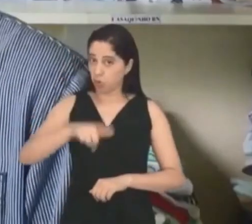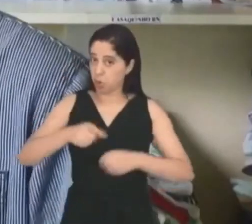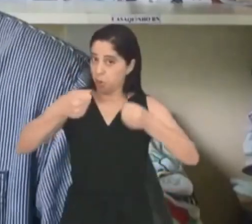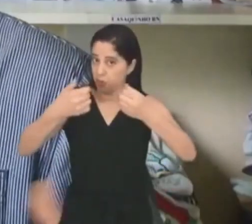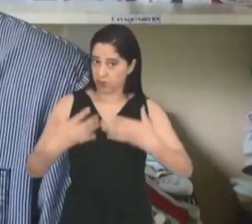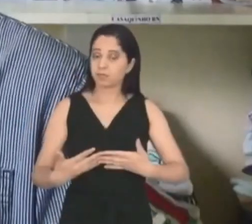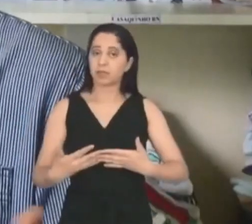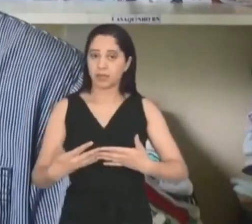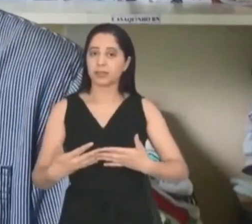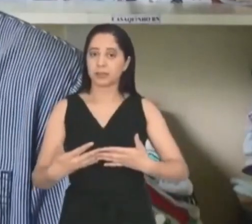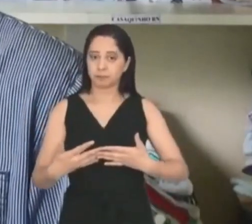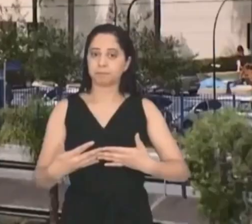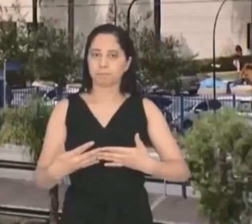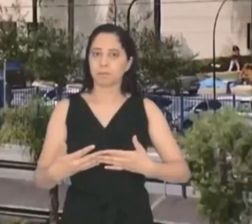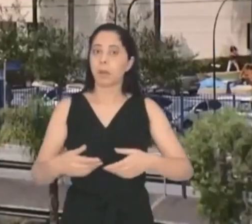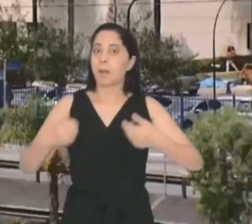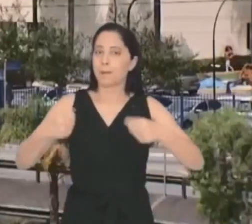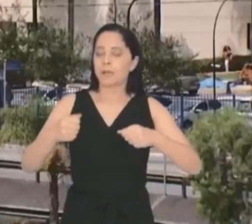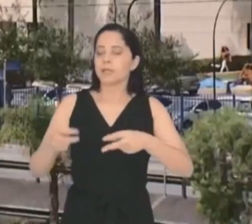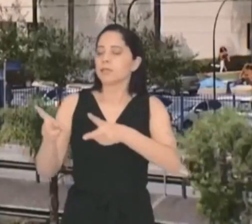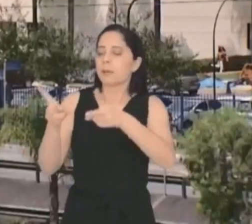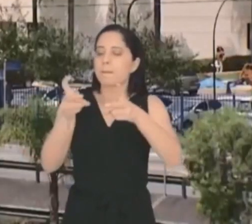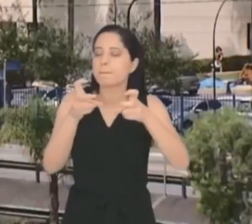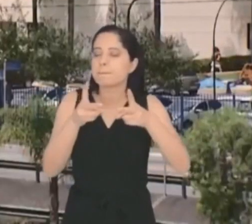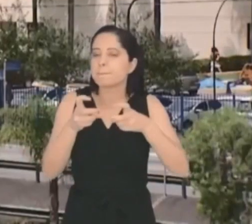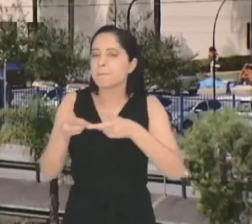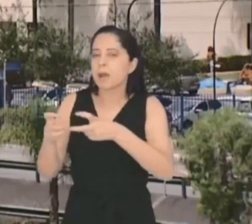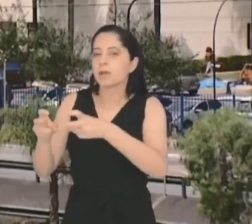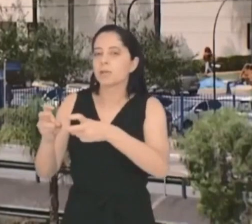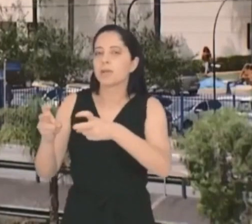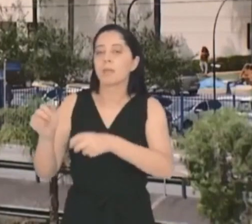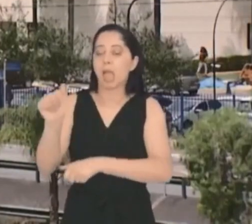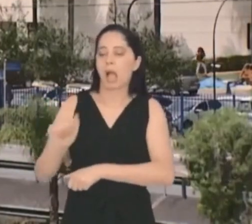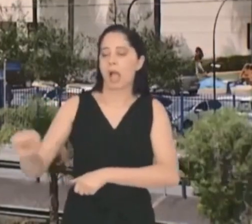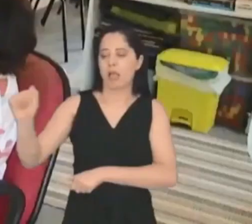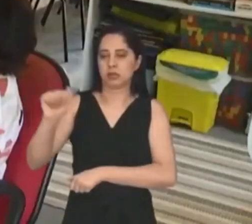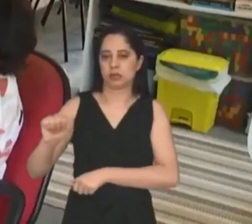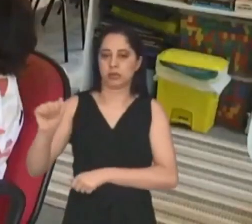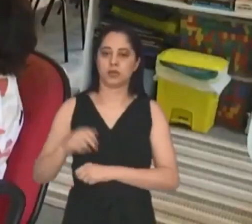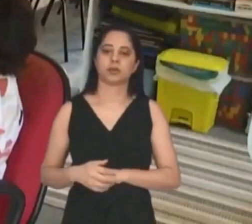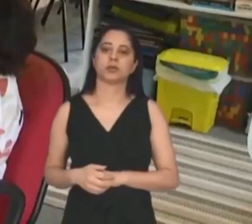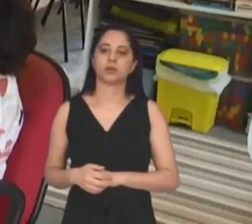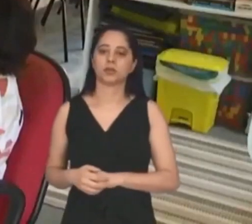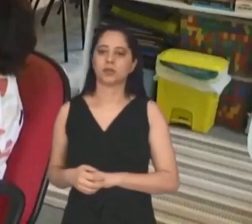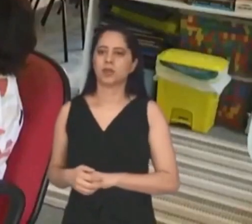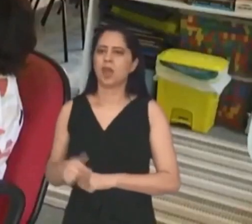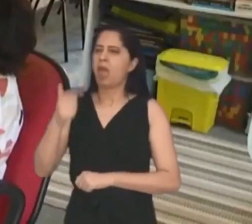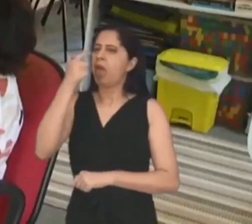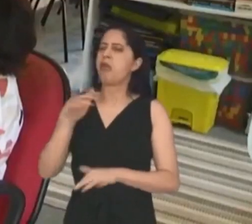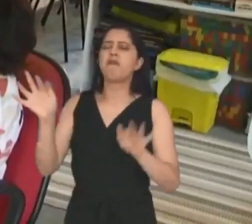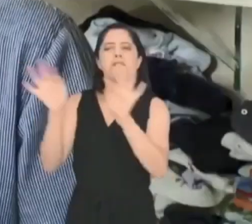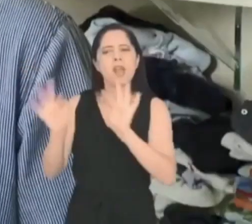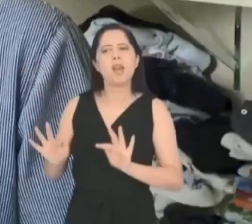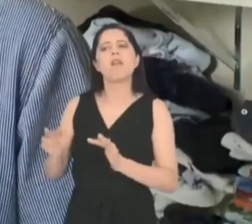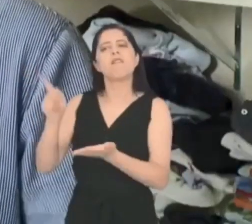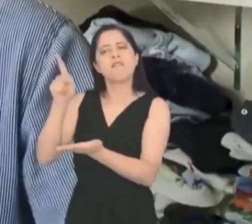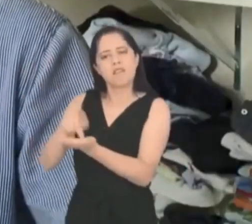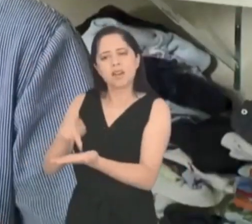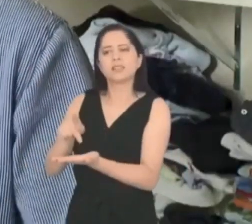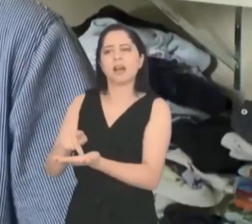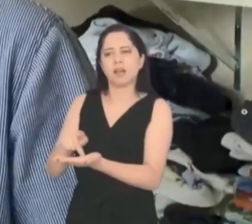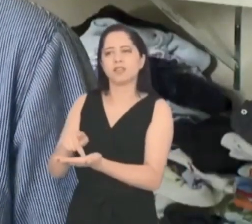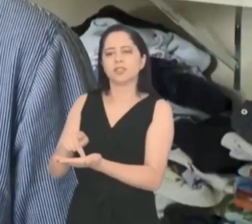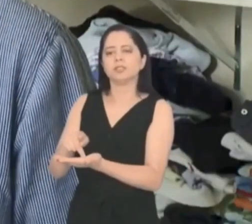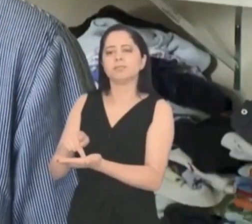E o vereador reforça o papel da Câmara Municipal em olhar para as necessidades do terceiro setor no município. E eu fico